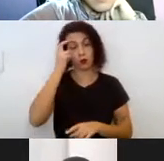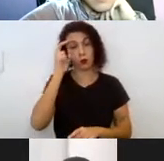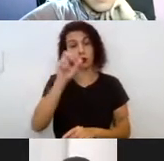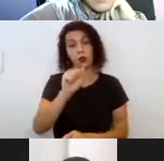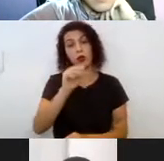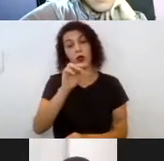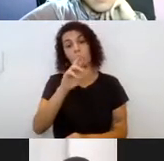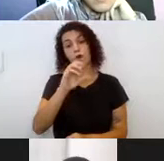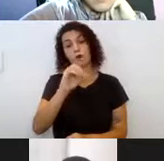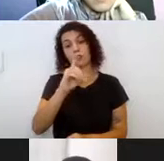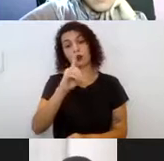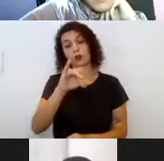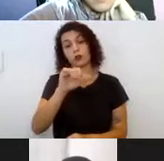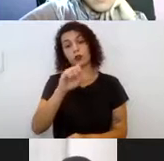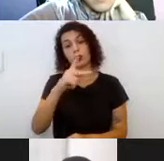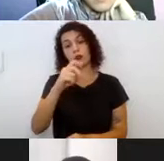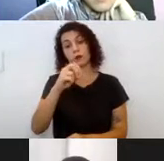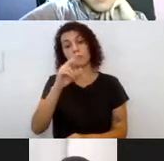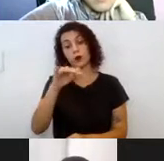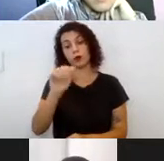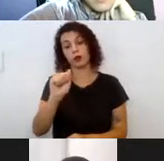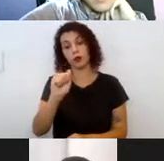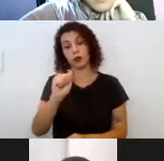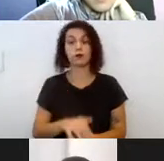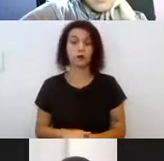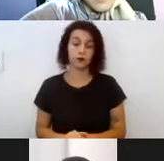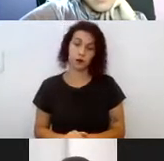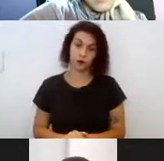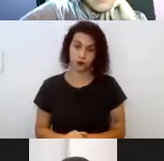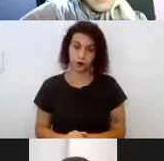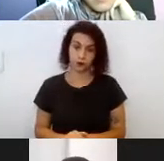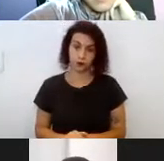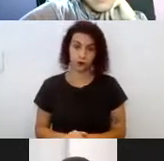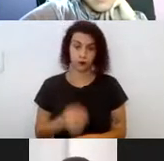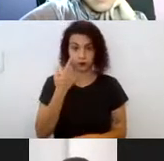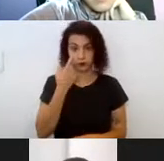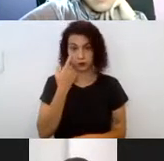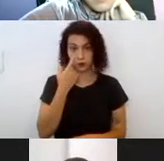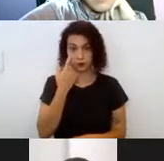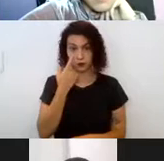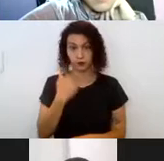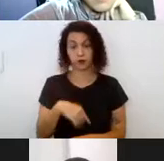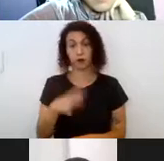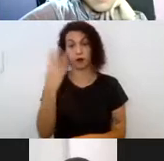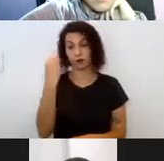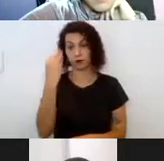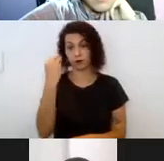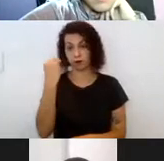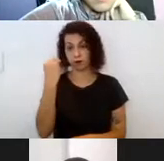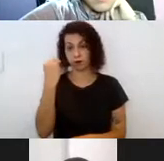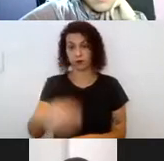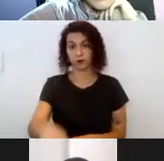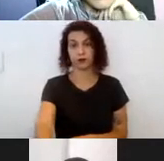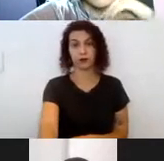né também o assento do diáspora tá Bíblia tá no ó é E essa foto aí eu trago